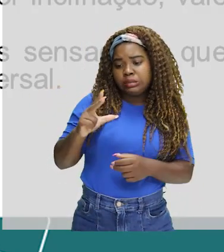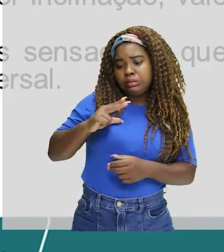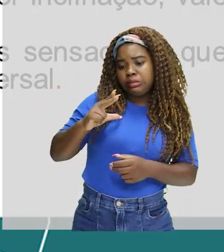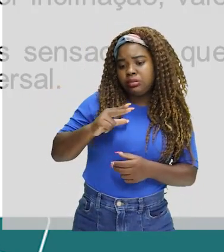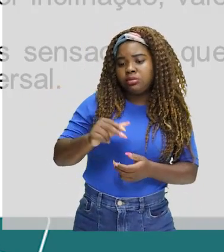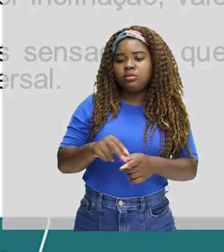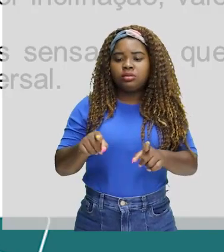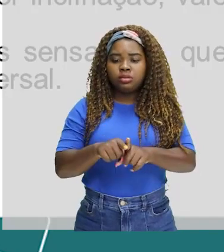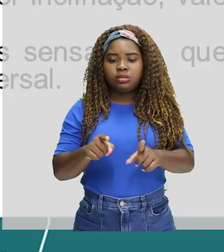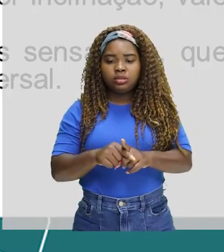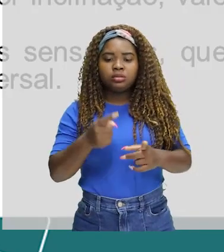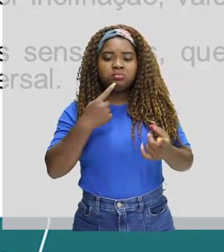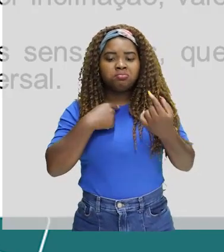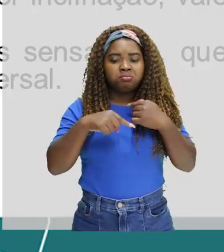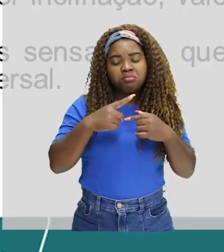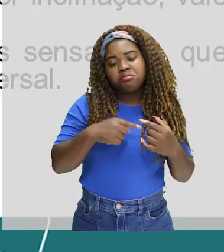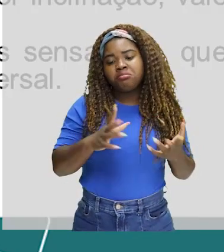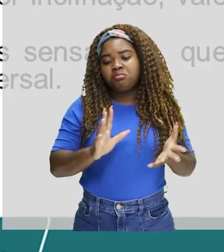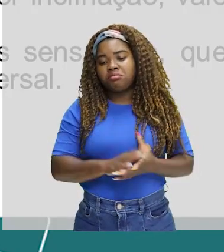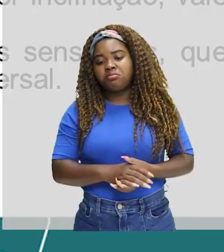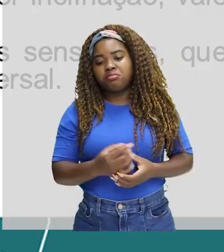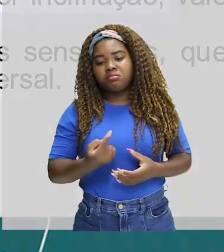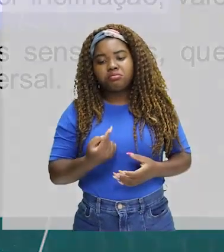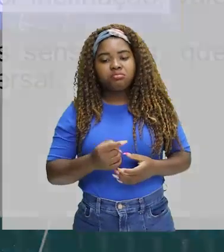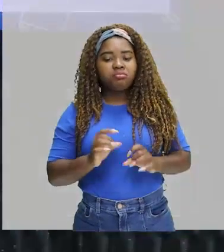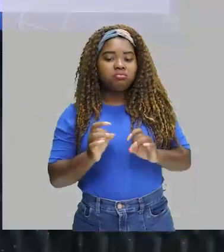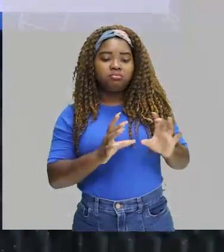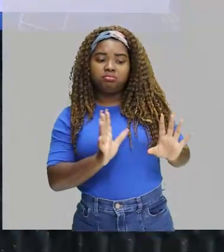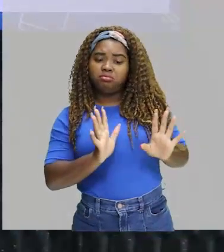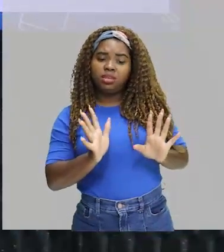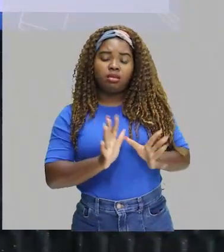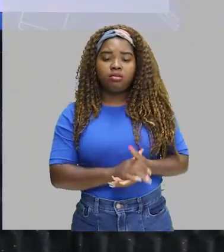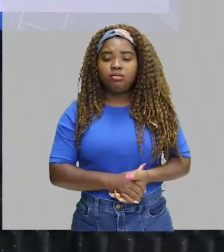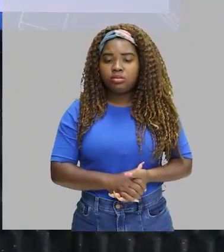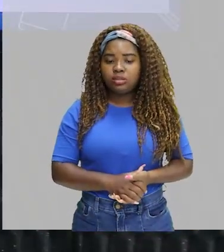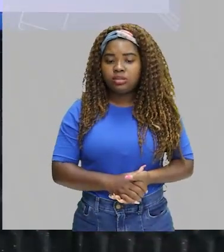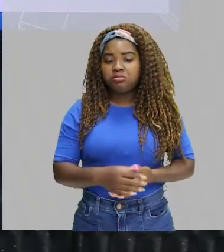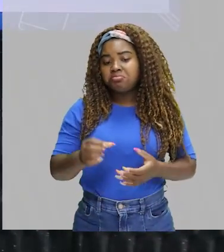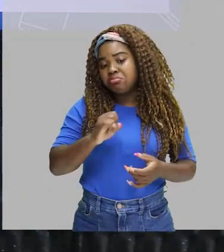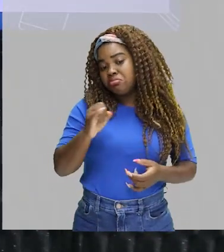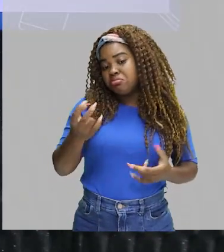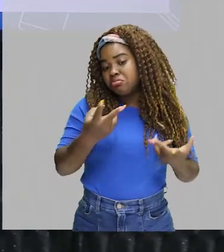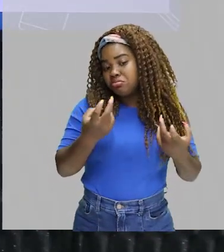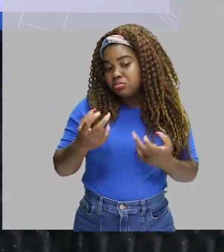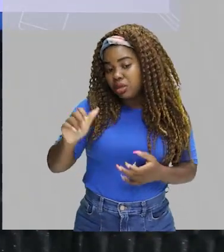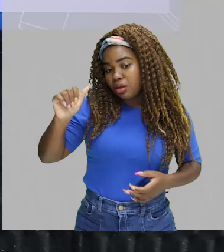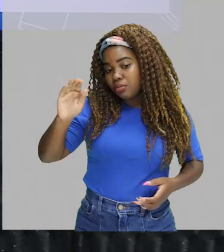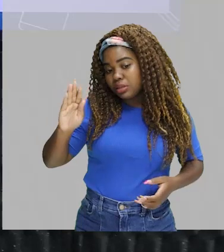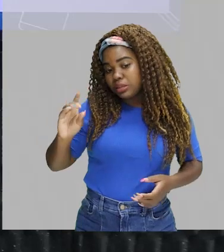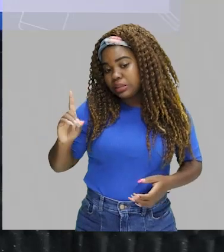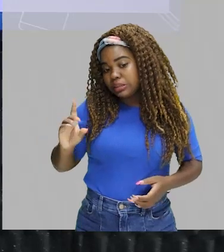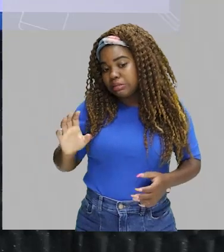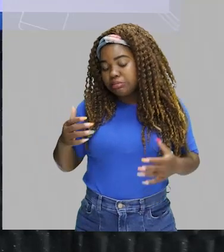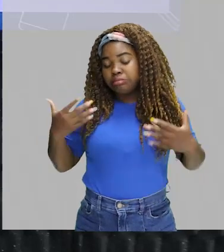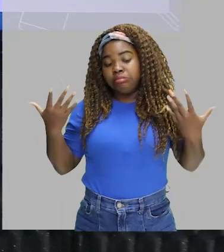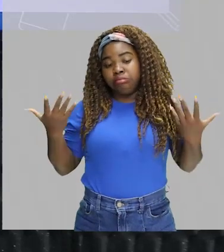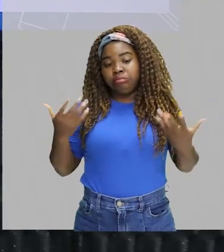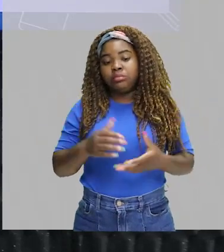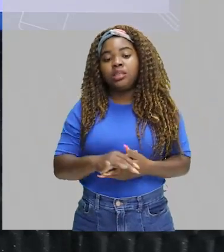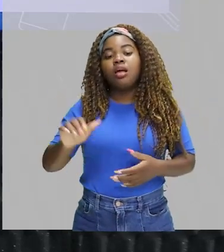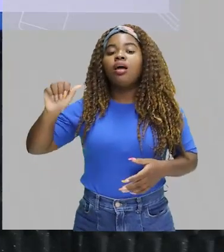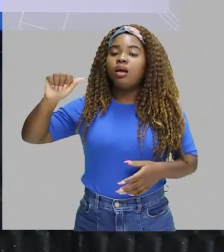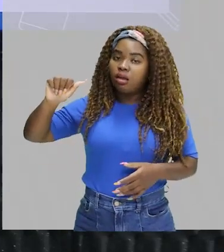são individuais, singulares, não podem servir. Então, se vocês observarem aqui, a nossa letra A